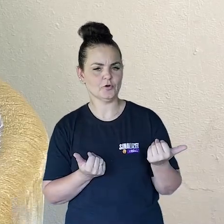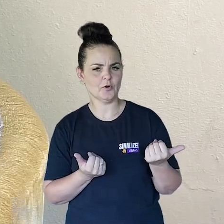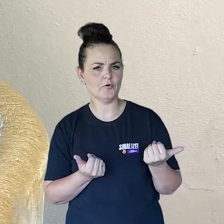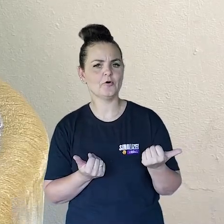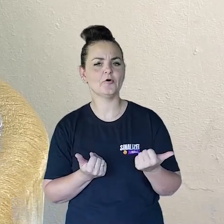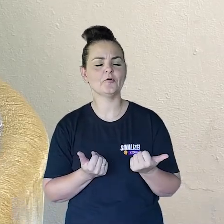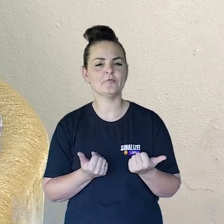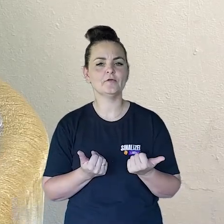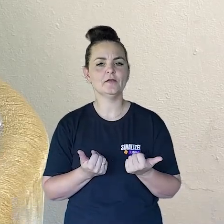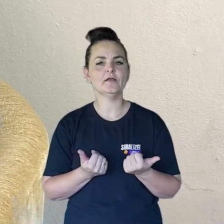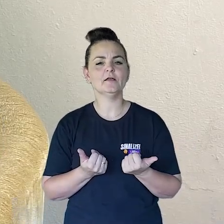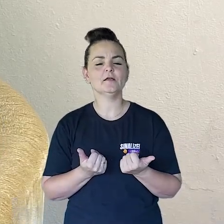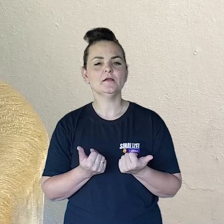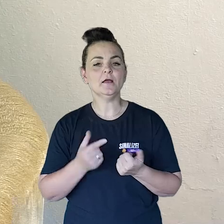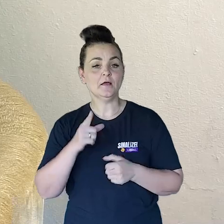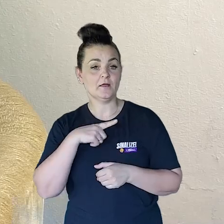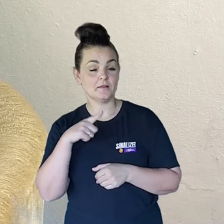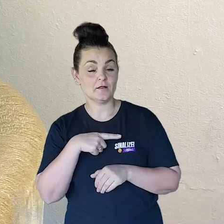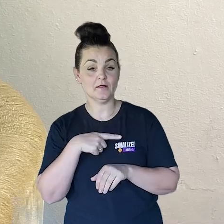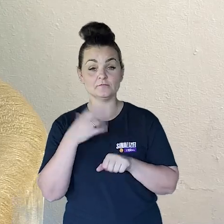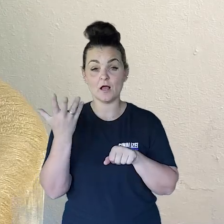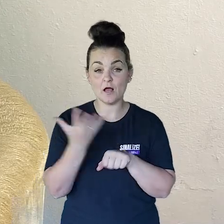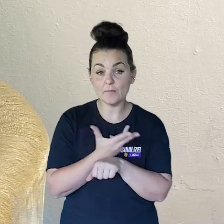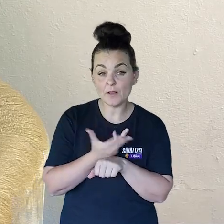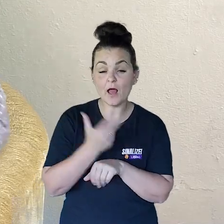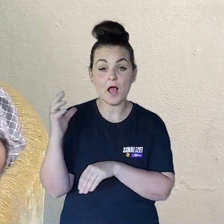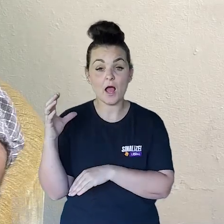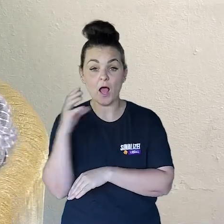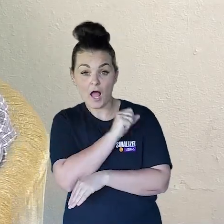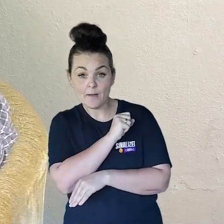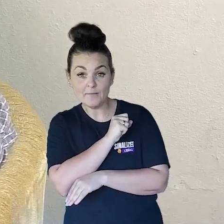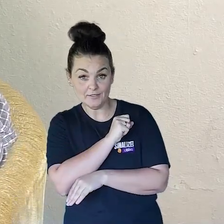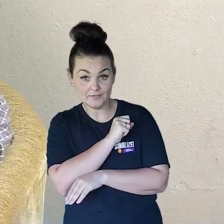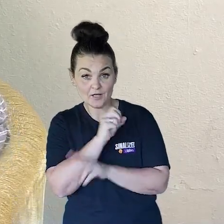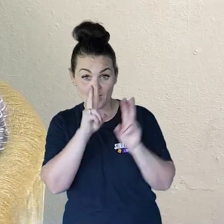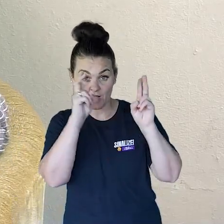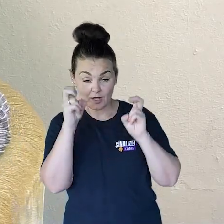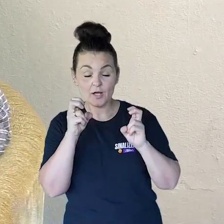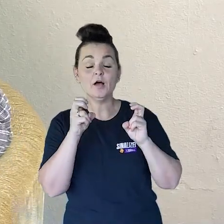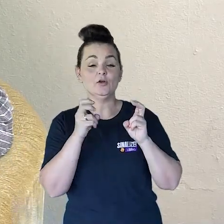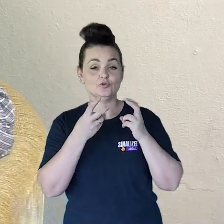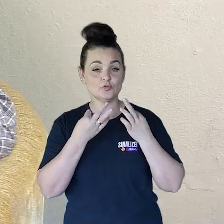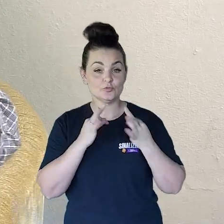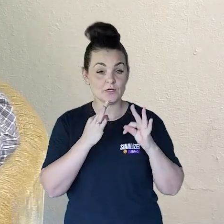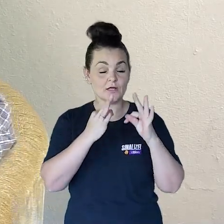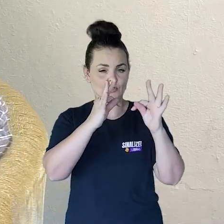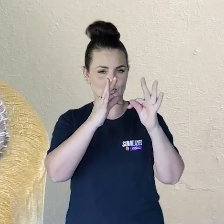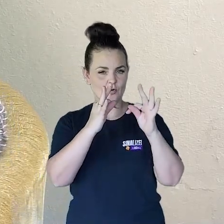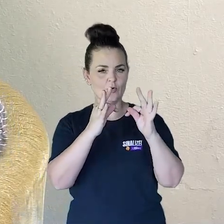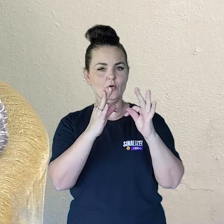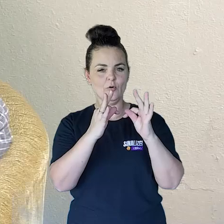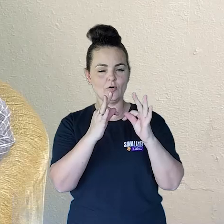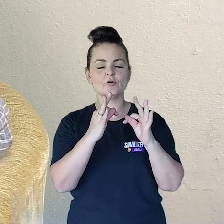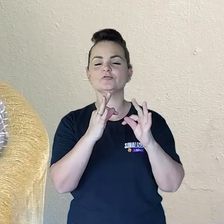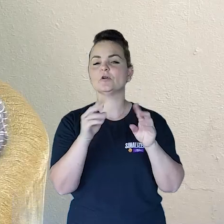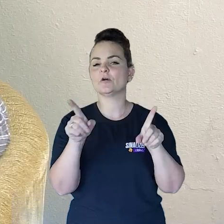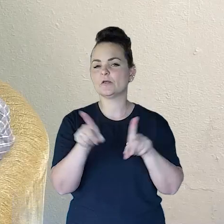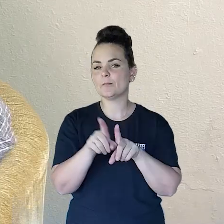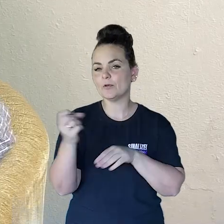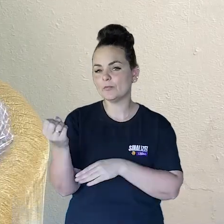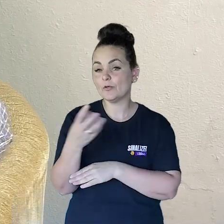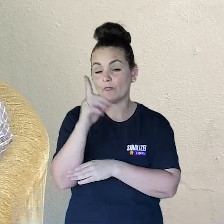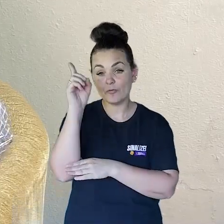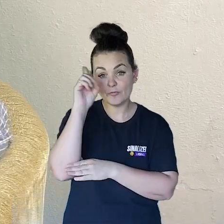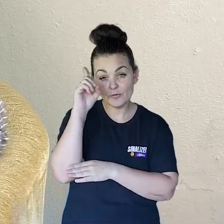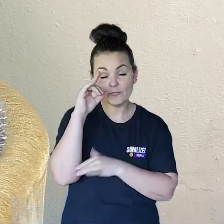com a sua agilidade, principalmente nos aspectos tecnológicos, principalmente com os aspectos da atualidade, do dia